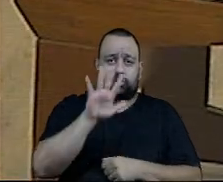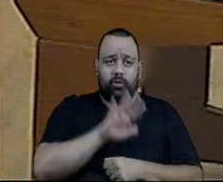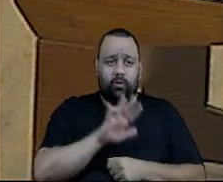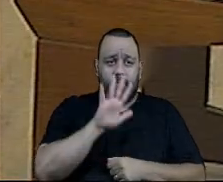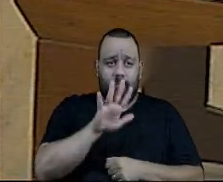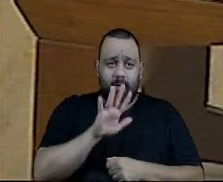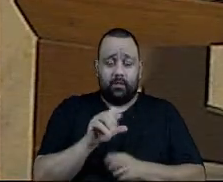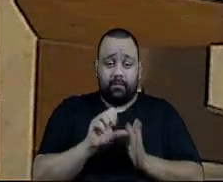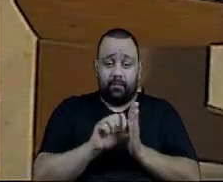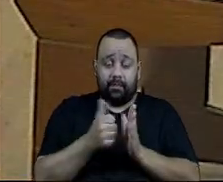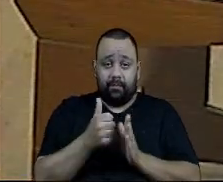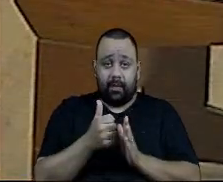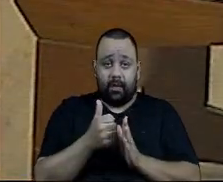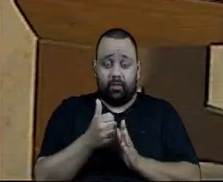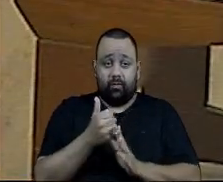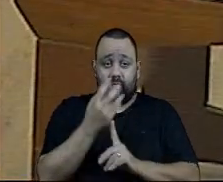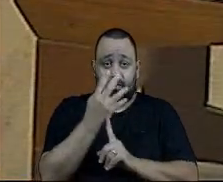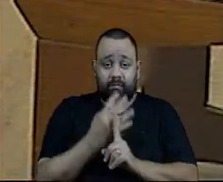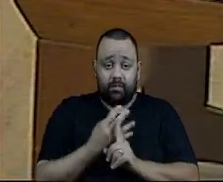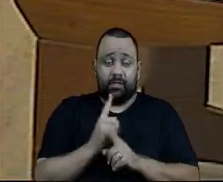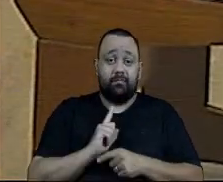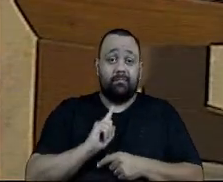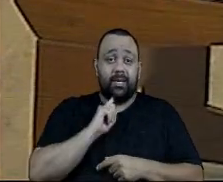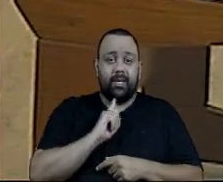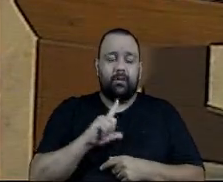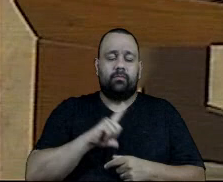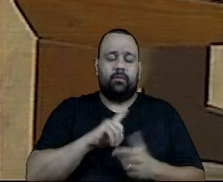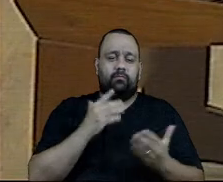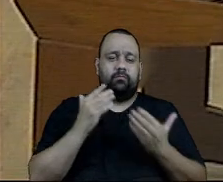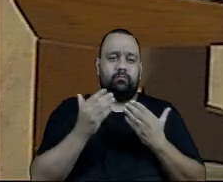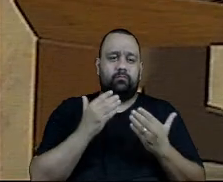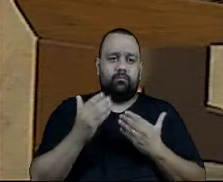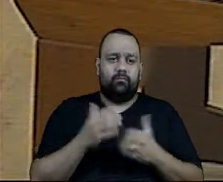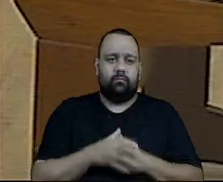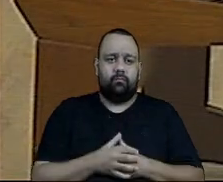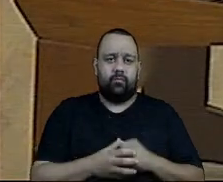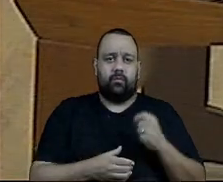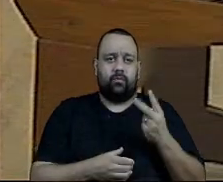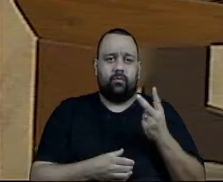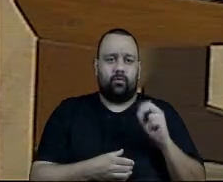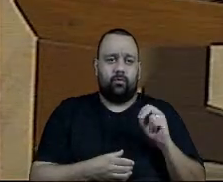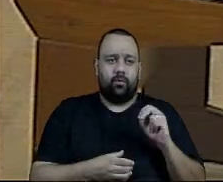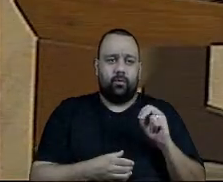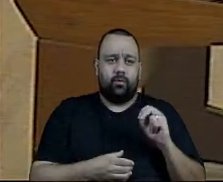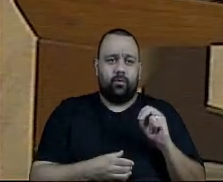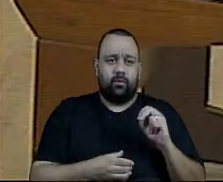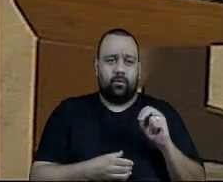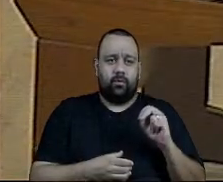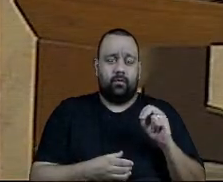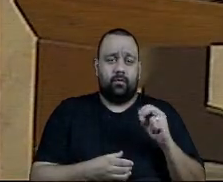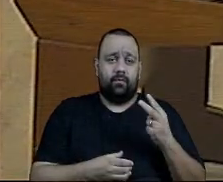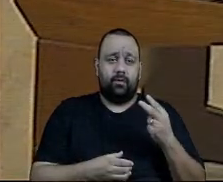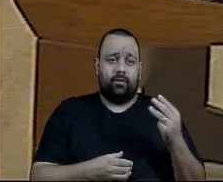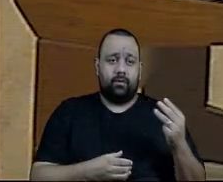para ter essa visão geral. Mas quando vier o primeiro quadrimestre, vai ter a comparação desse primeiro quadrimestre